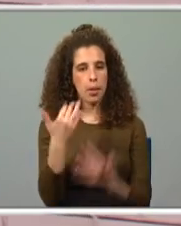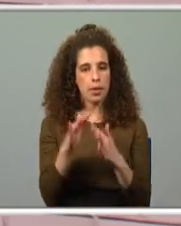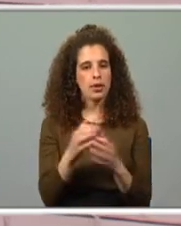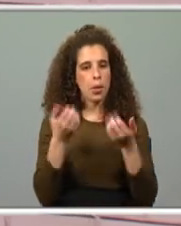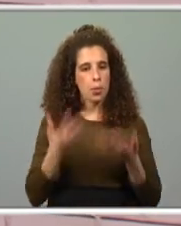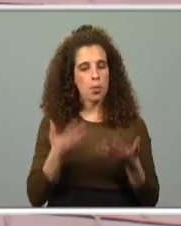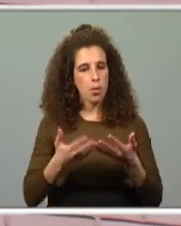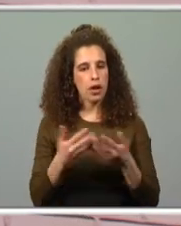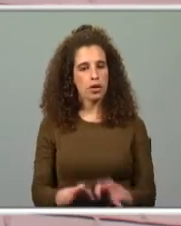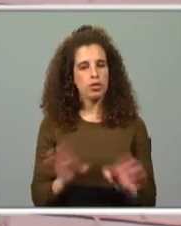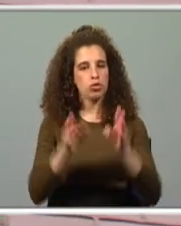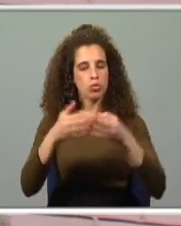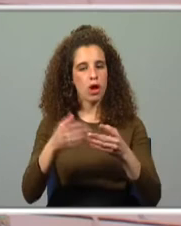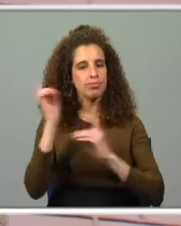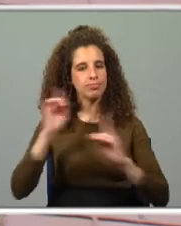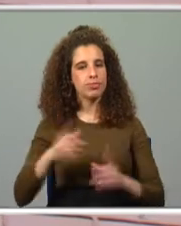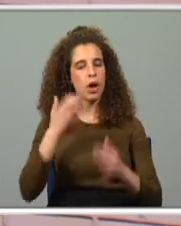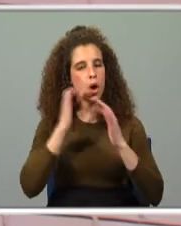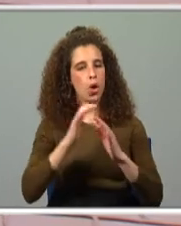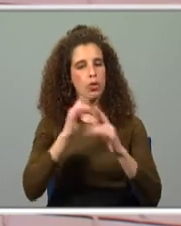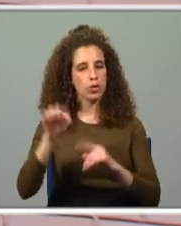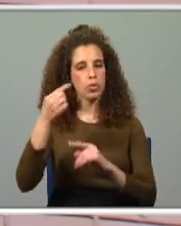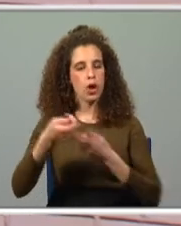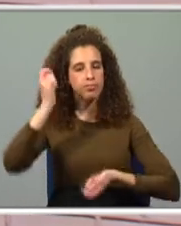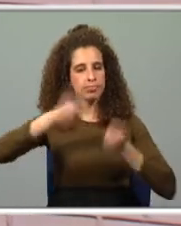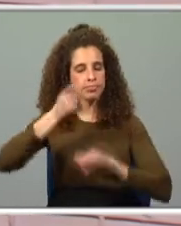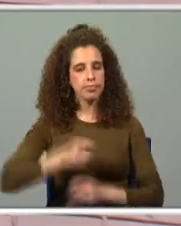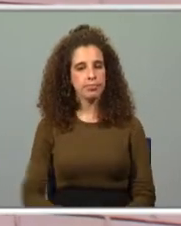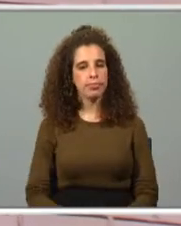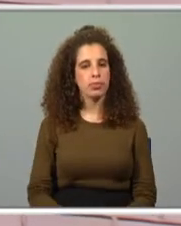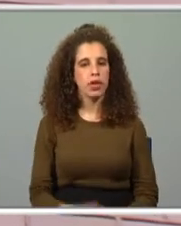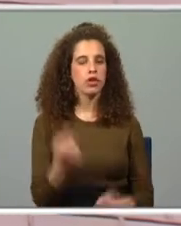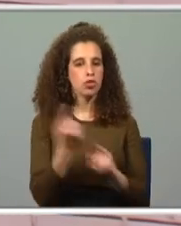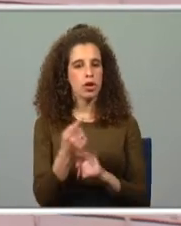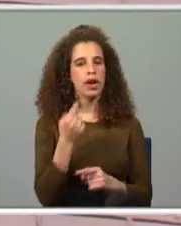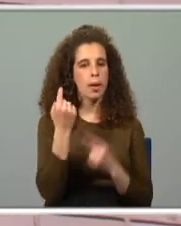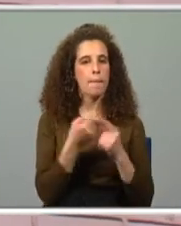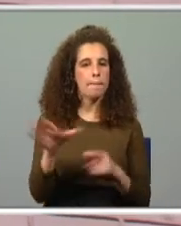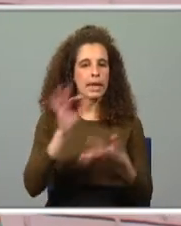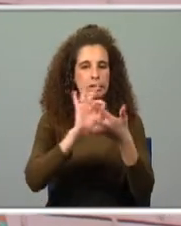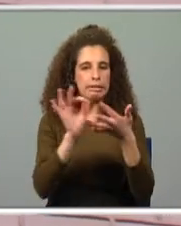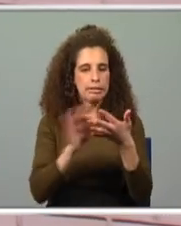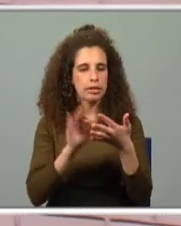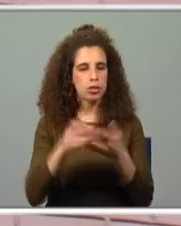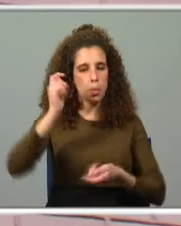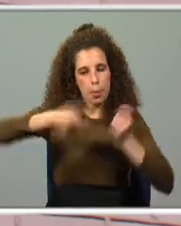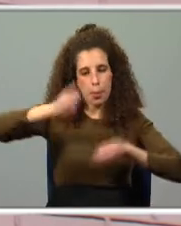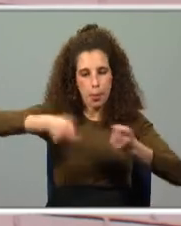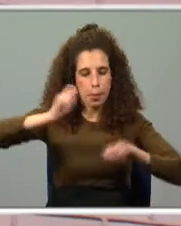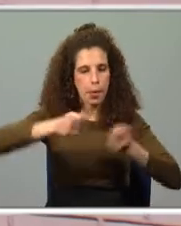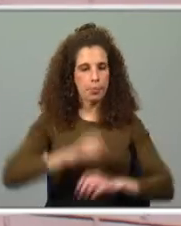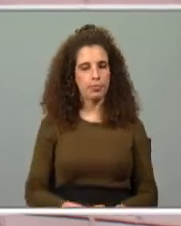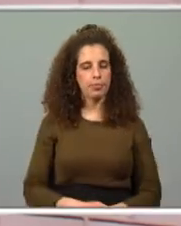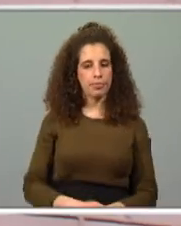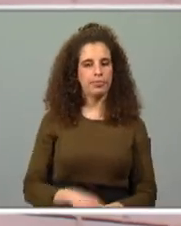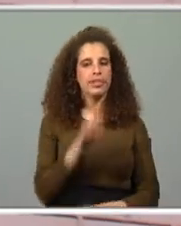tipo de repertório que as bandas filarmónicas tocam. Muito. E depois a percussão. Aliás, é das coisas que nós mais caracterizamos uma banda filarmónica, é o rufar do tambor, por